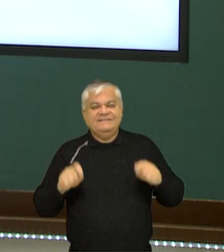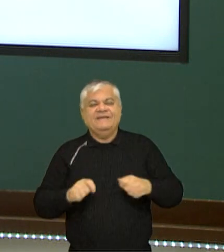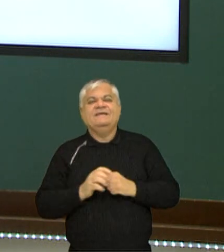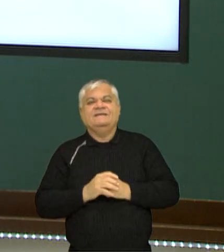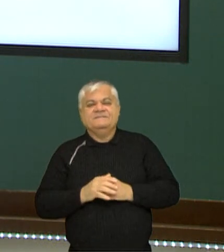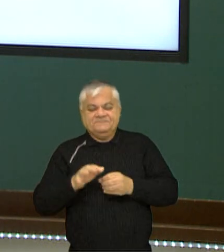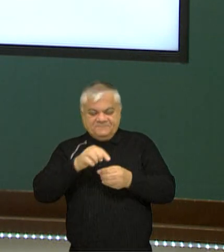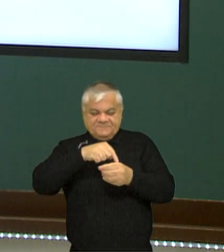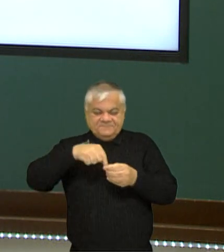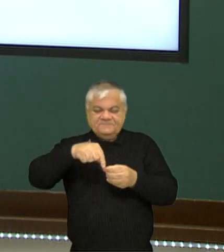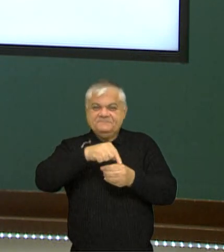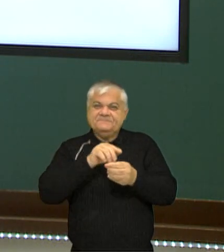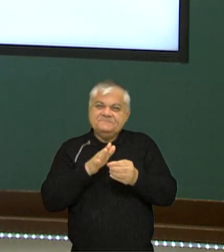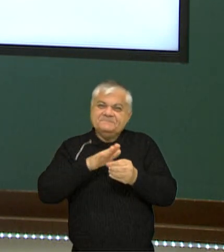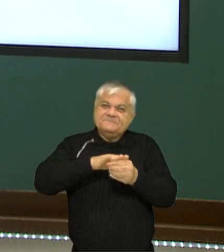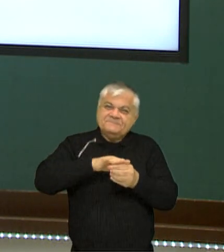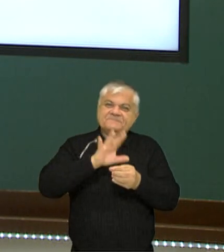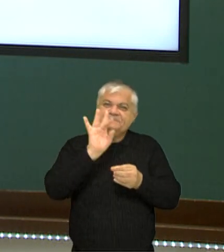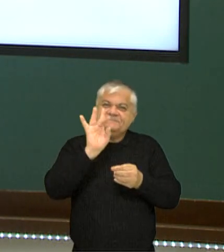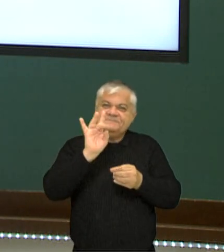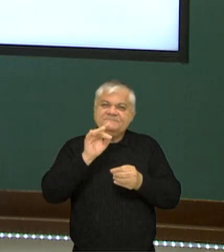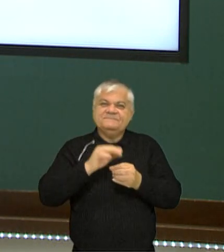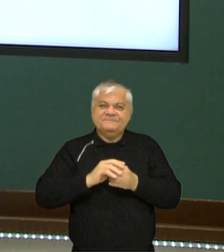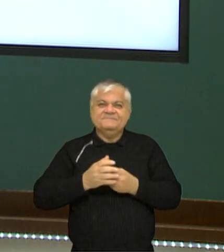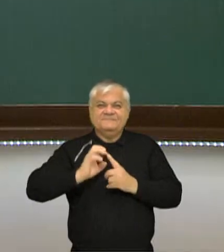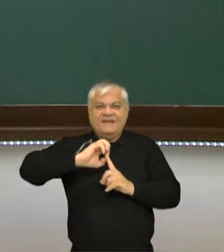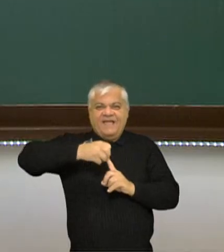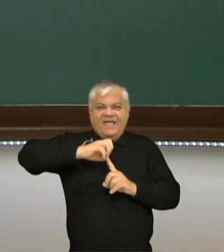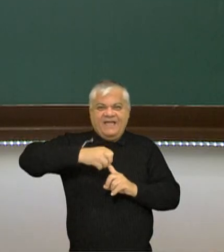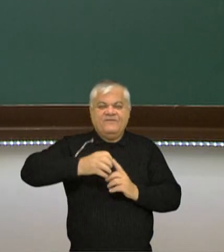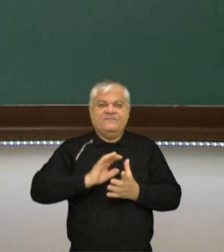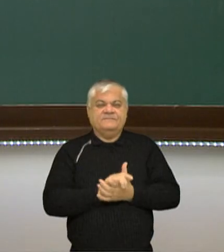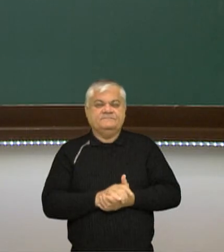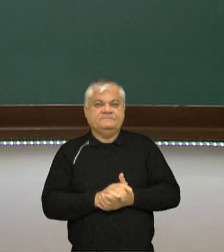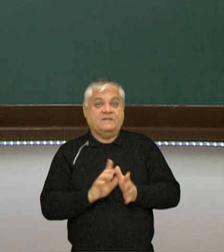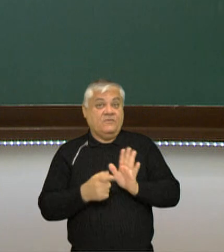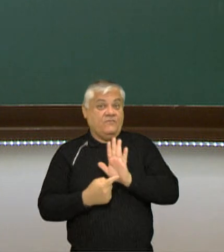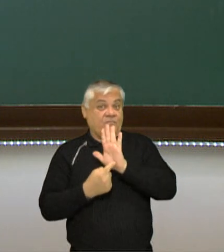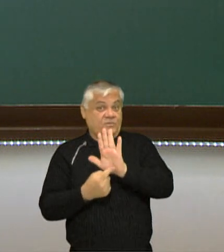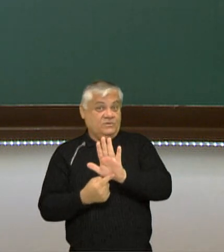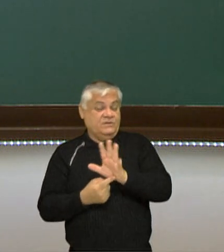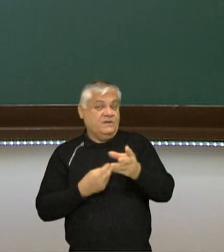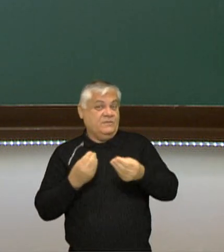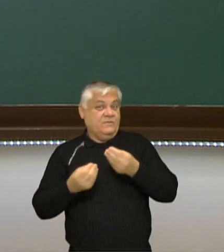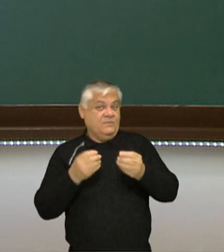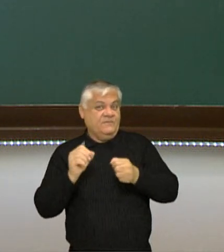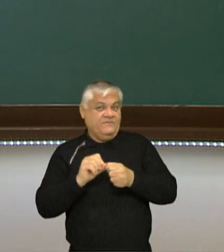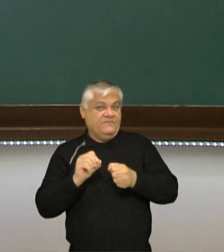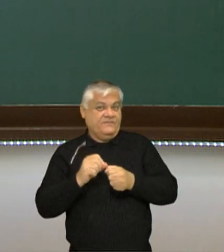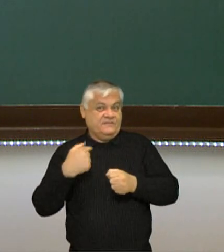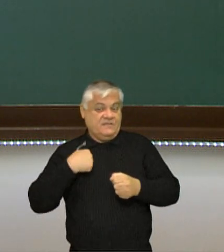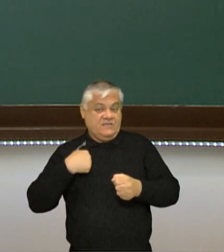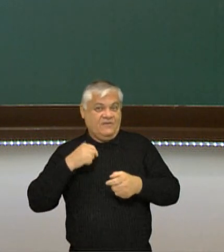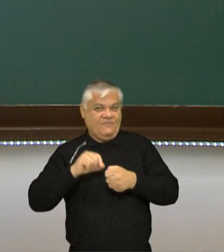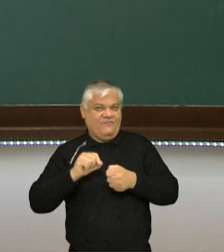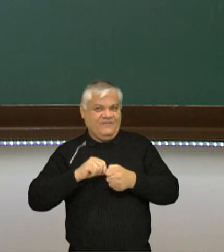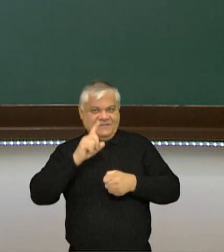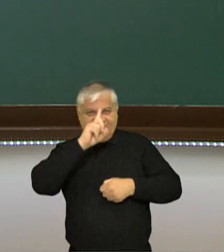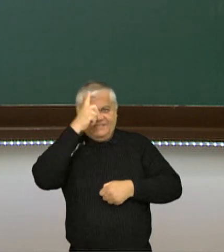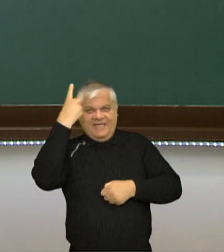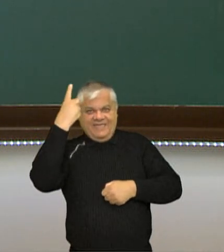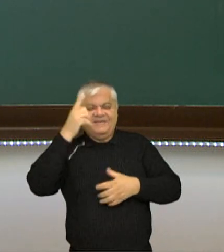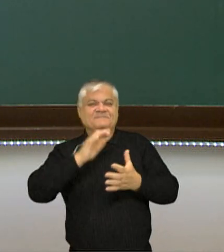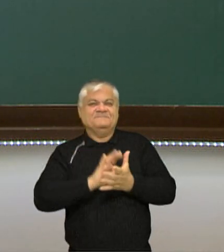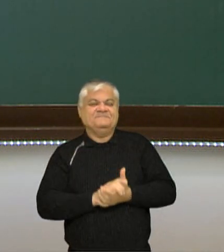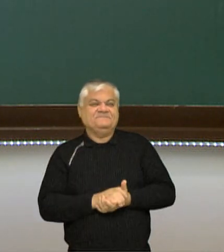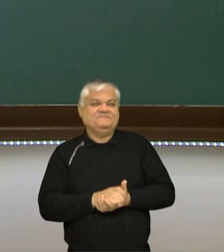esse círculo na sua tampinha de garrafa. Então eu vou mostrar para vocês aqui, ó, como que eu construí as